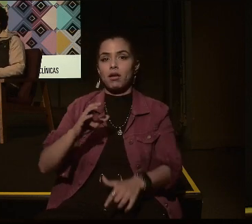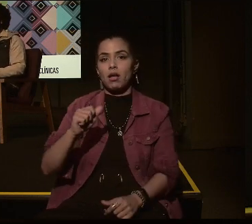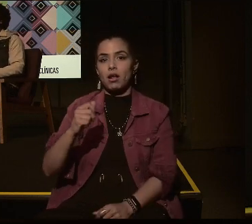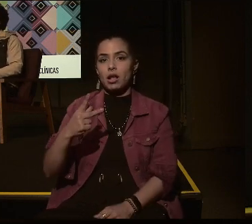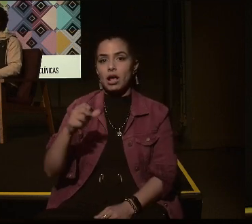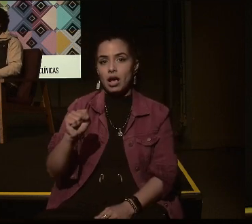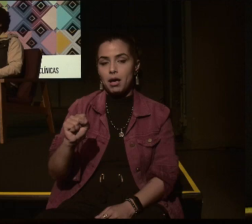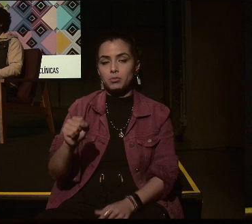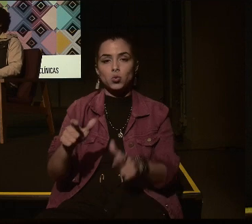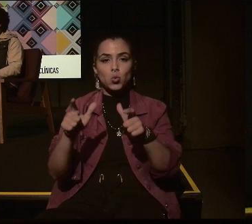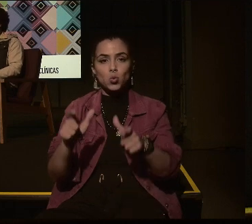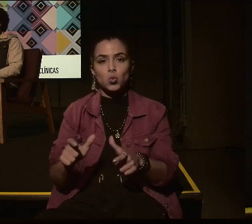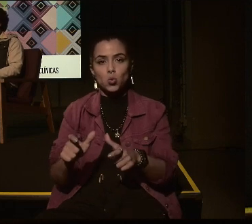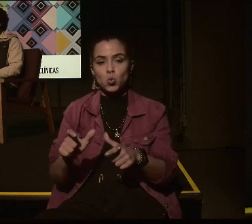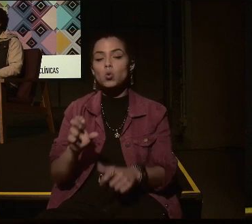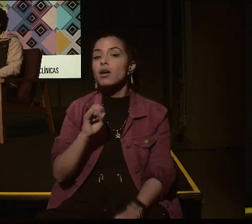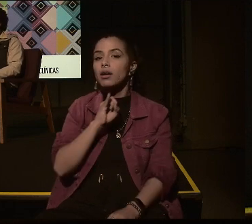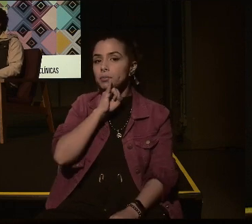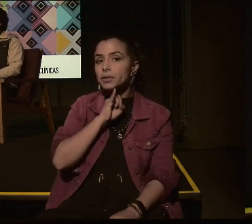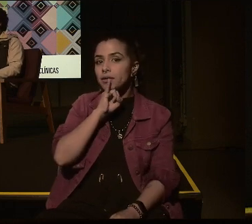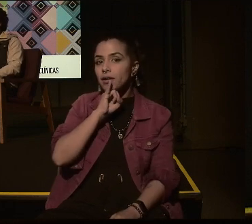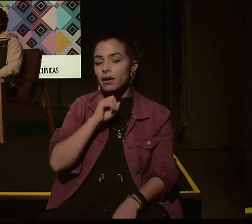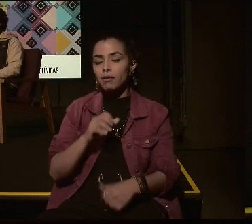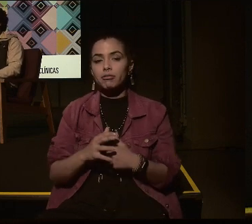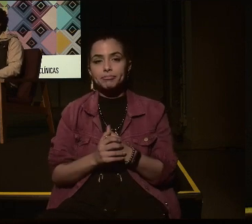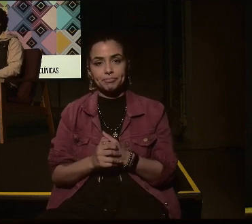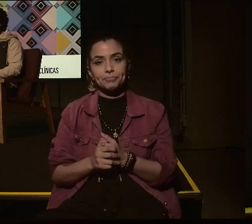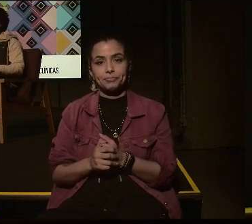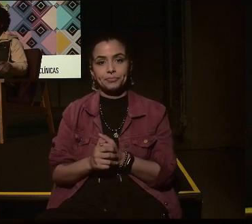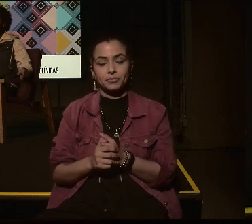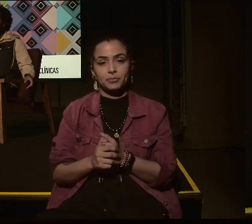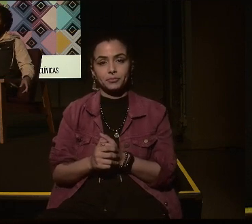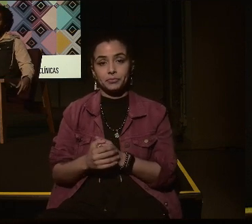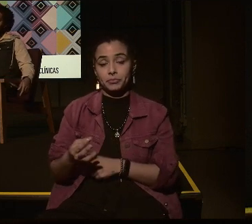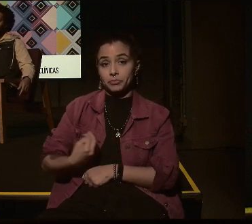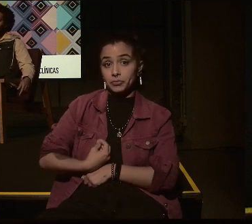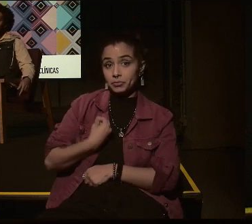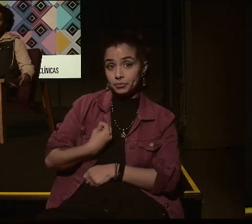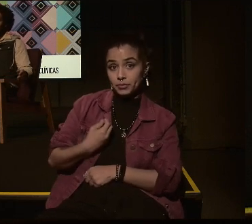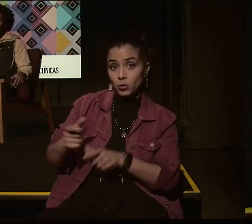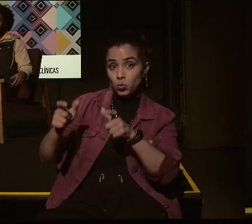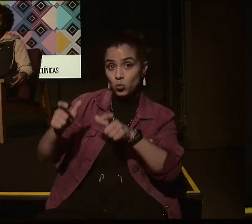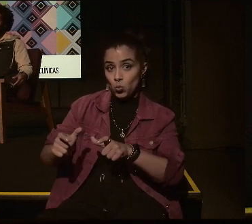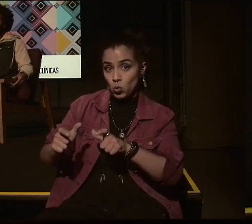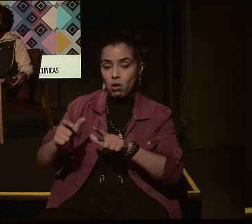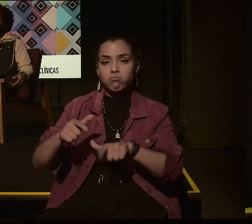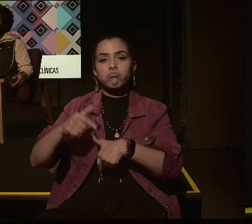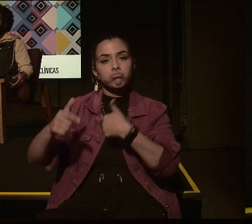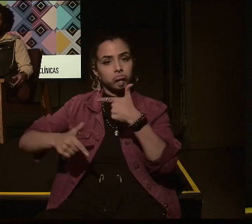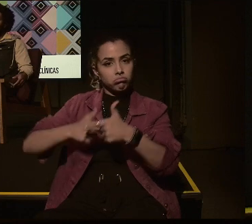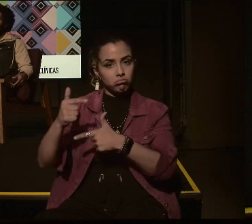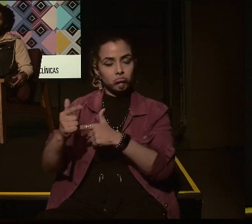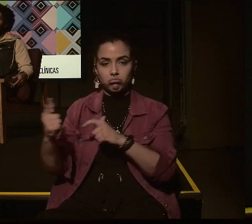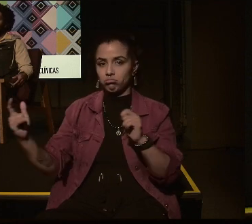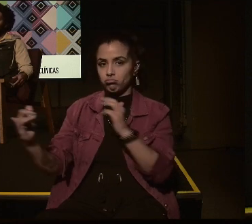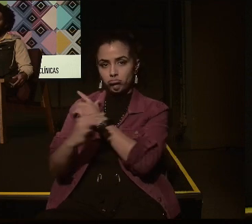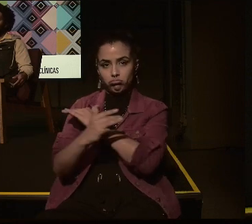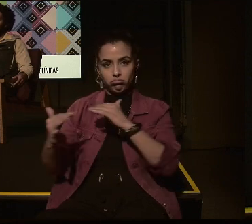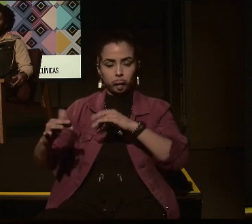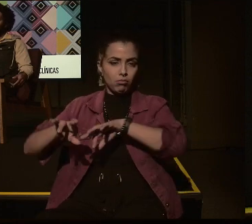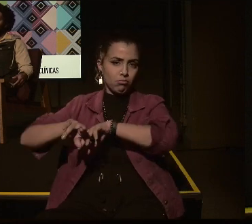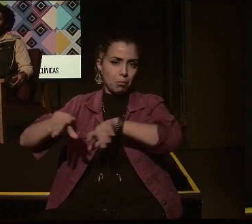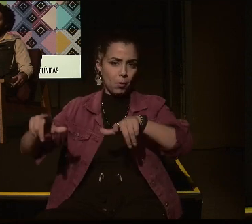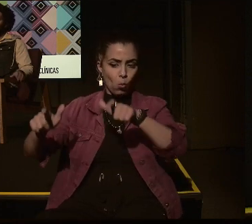Ipiranga. E eu tô num lugar que a gente transita entre uma parte